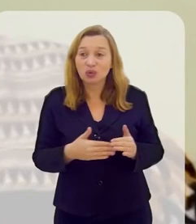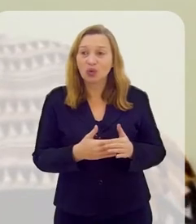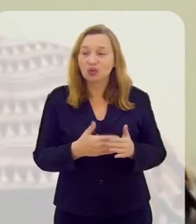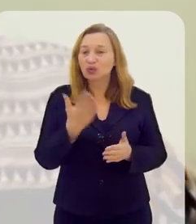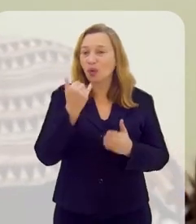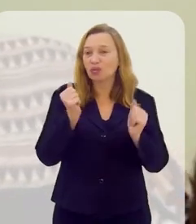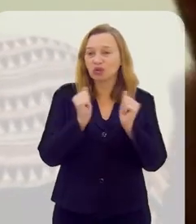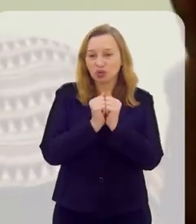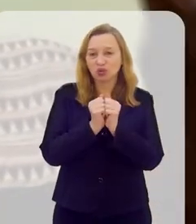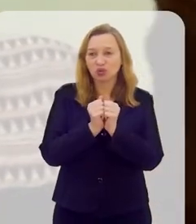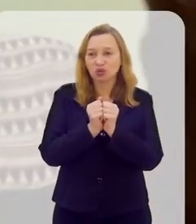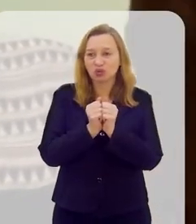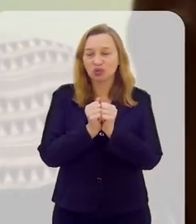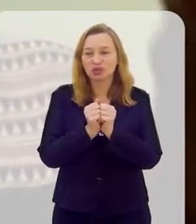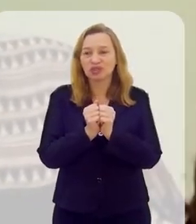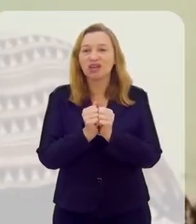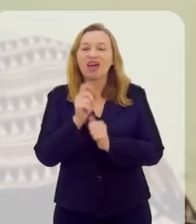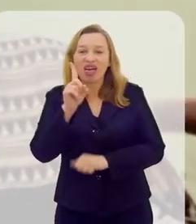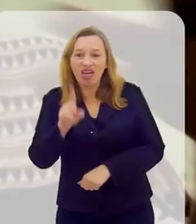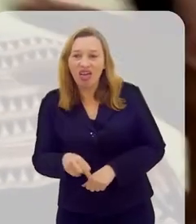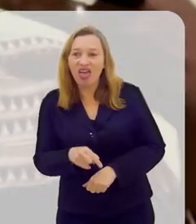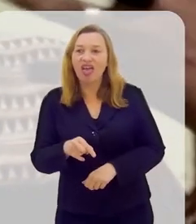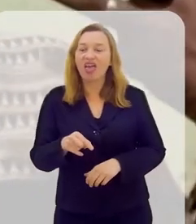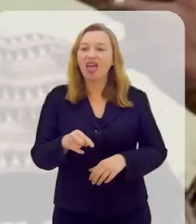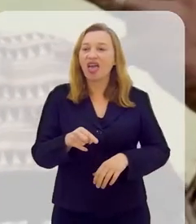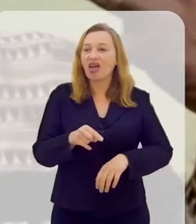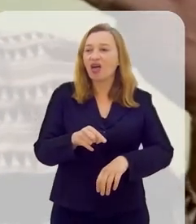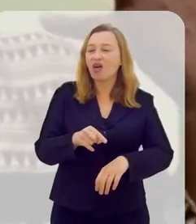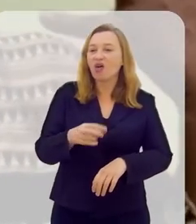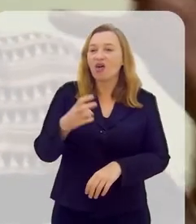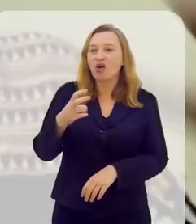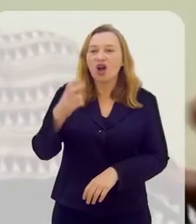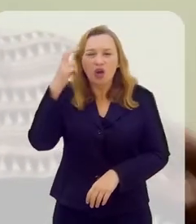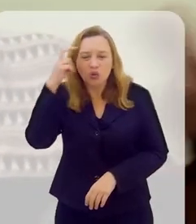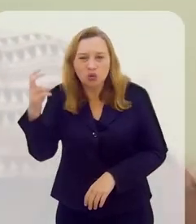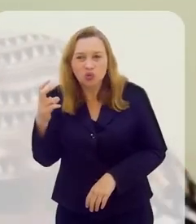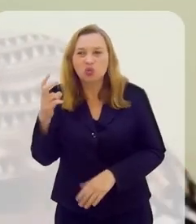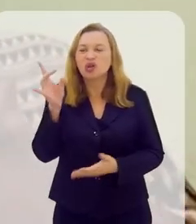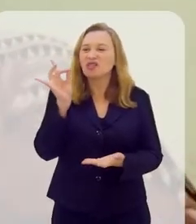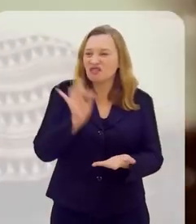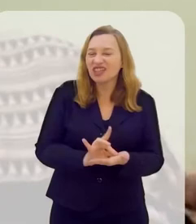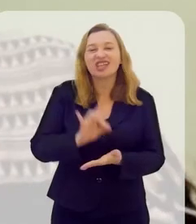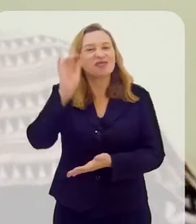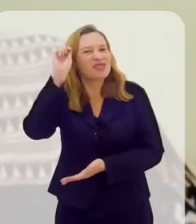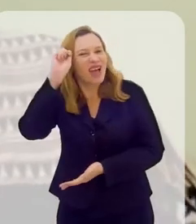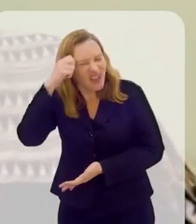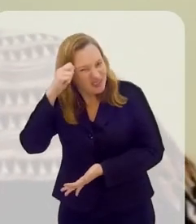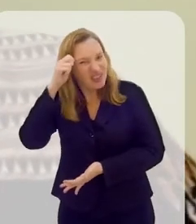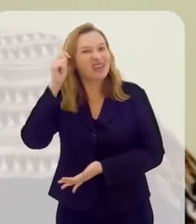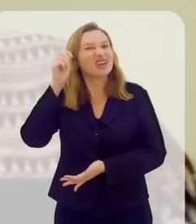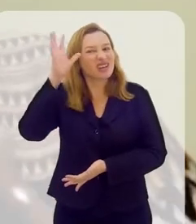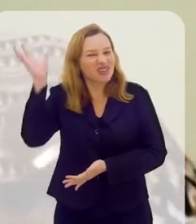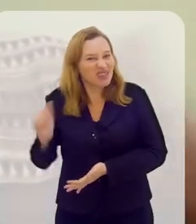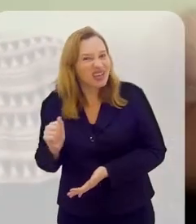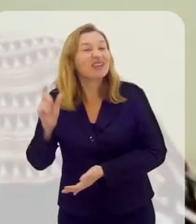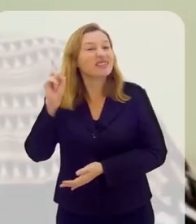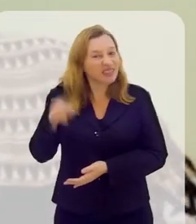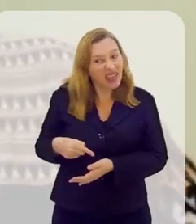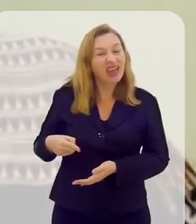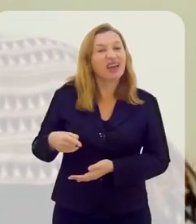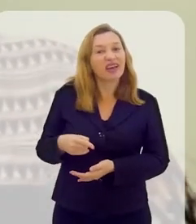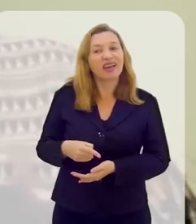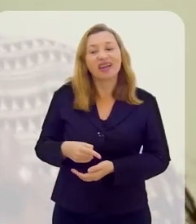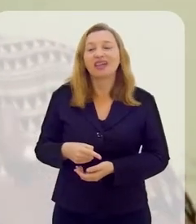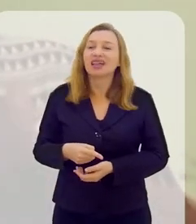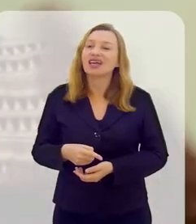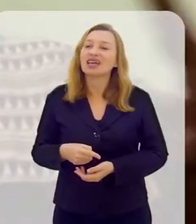Esse é um ritual muito negro, né? Muito africano, essa alimentação. Em geral,